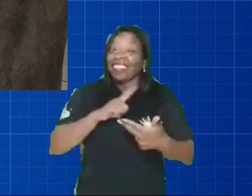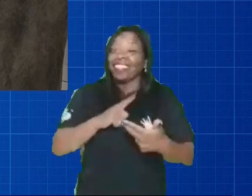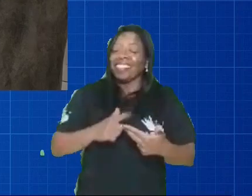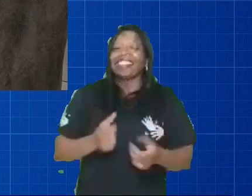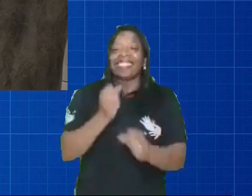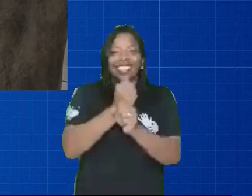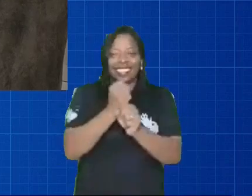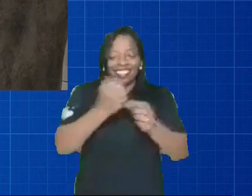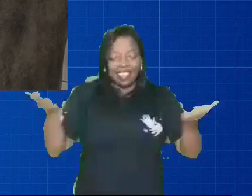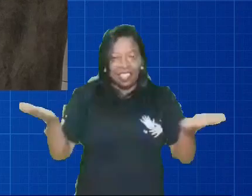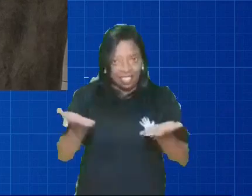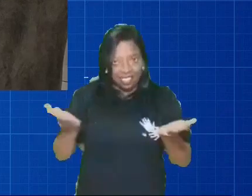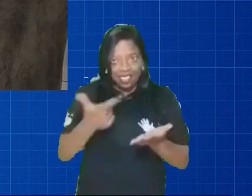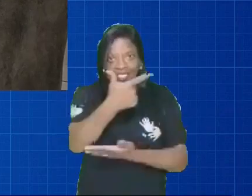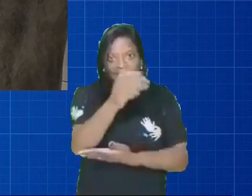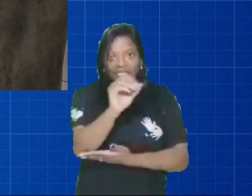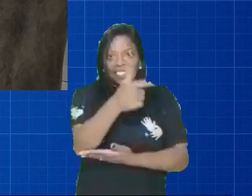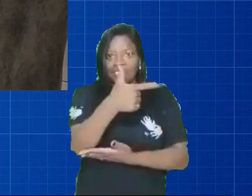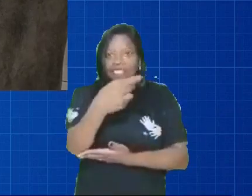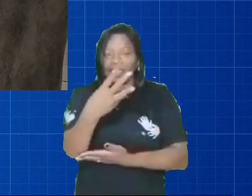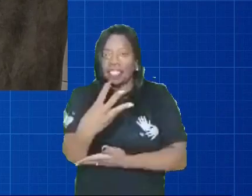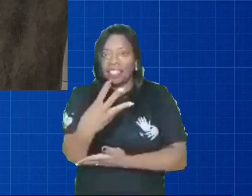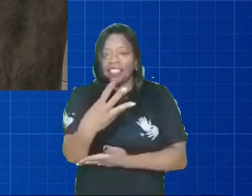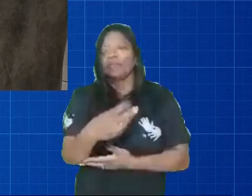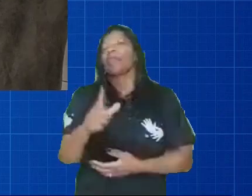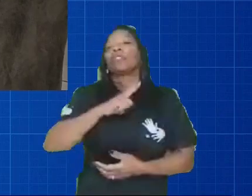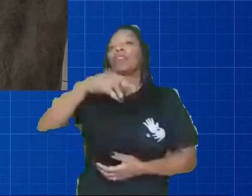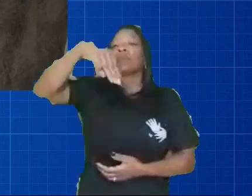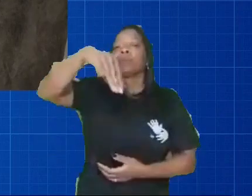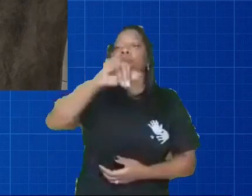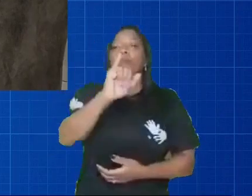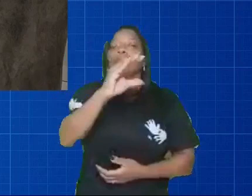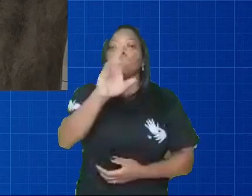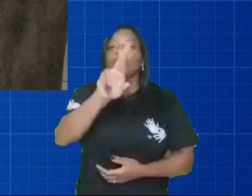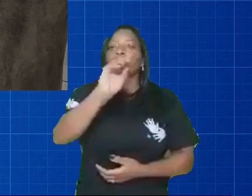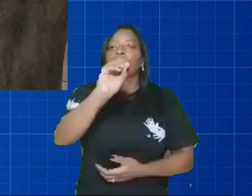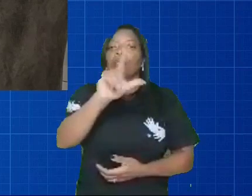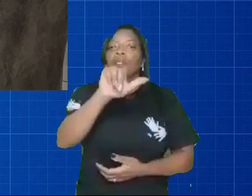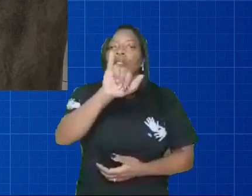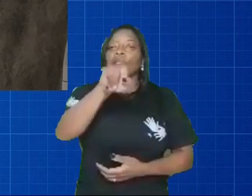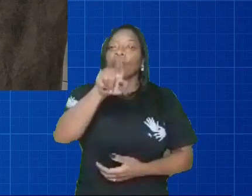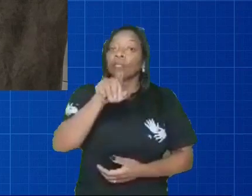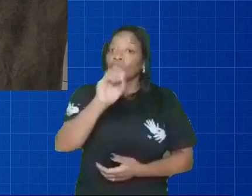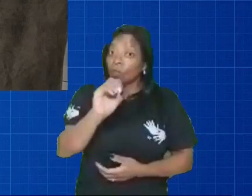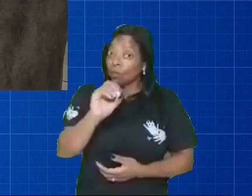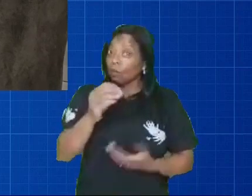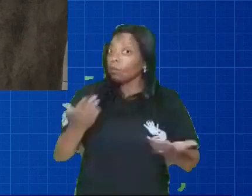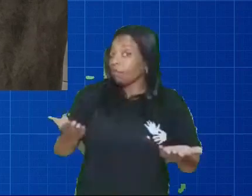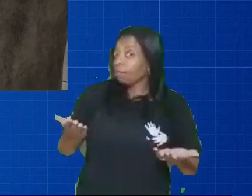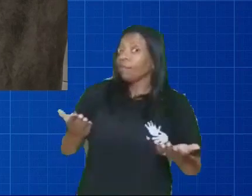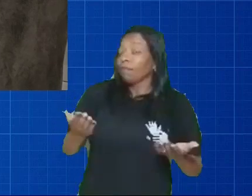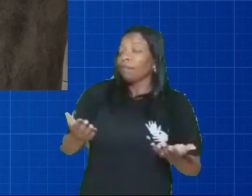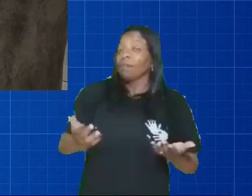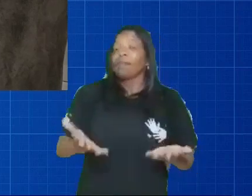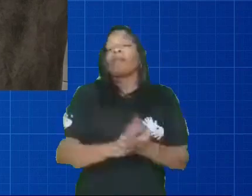muito bacana, foi a questão do microlixo, né, que a gente realizou na Semana do Meio Ambiente, não por ser uma data comemorativa, mas porque todo mundo olha